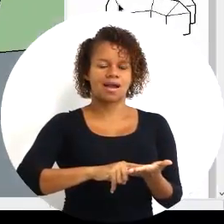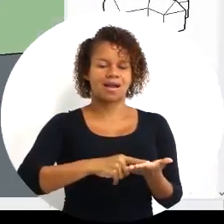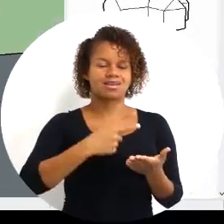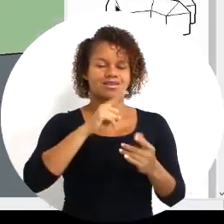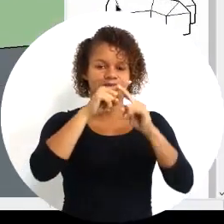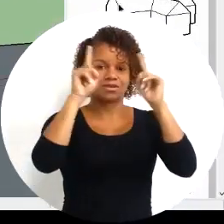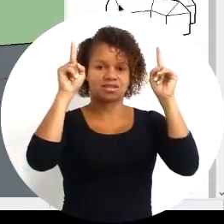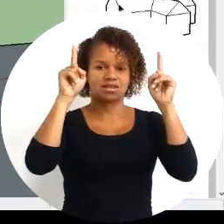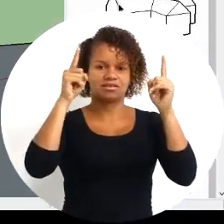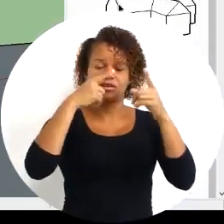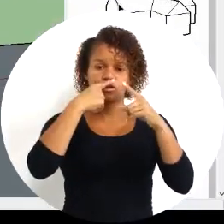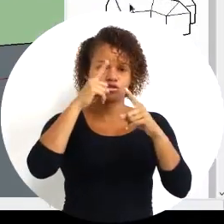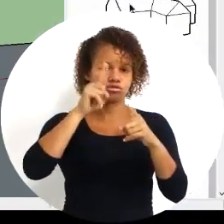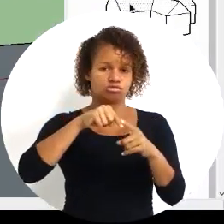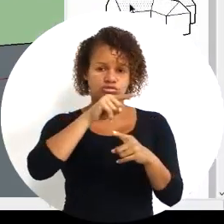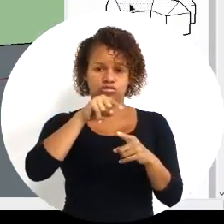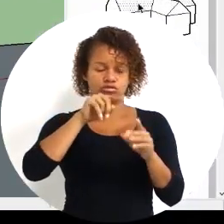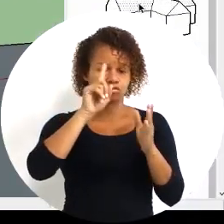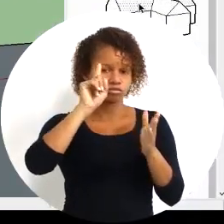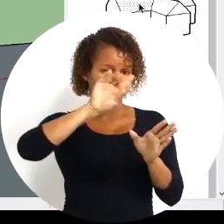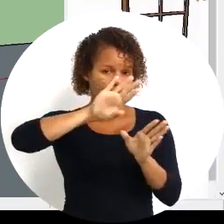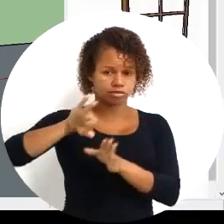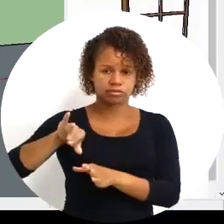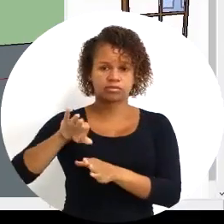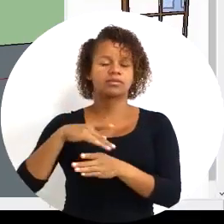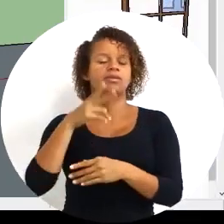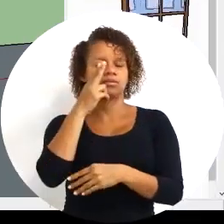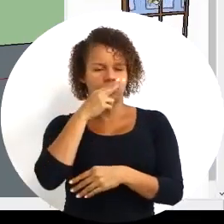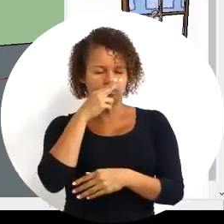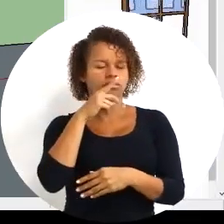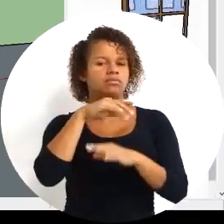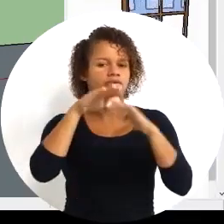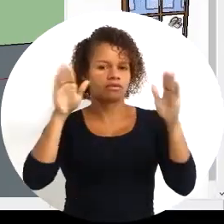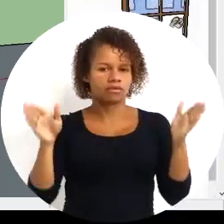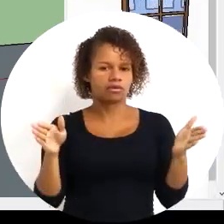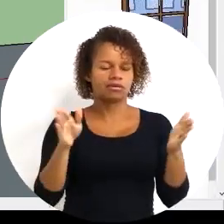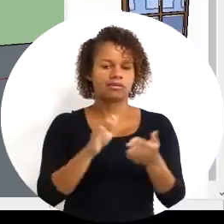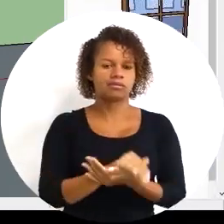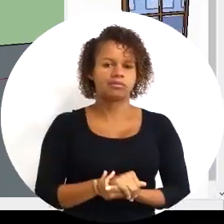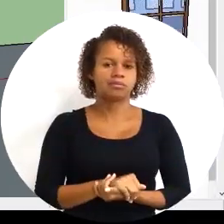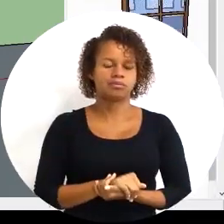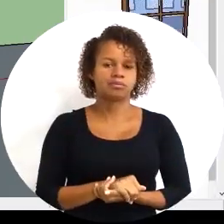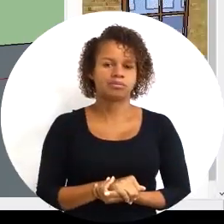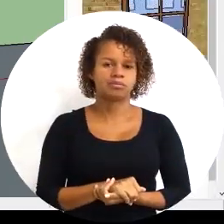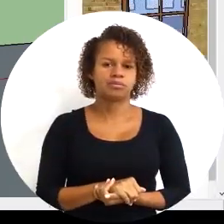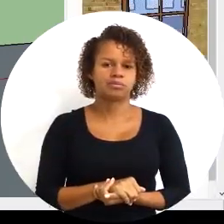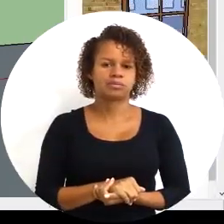porta, essa superfície e deletar. Aconteceu a mesma coisa na face interna.